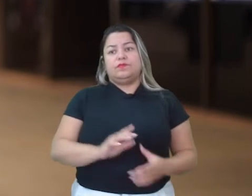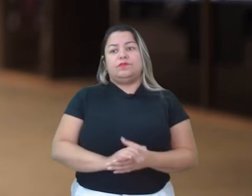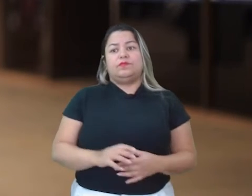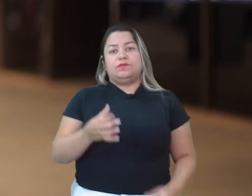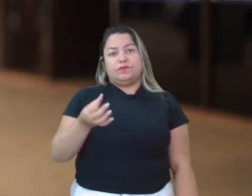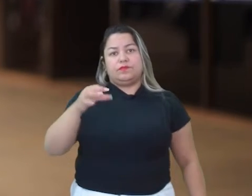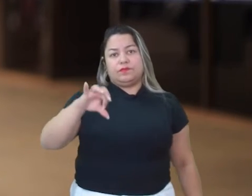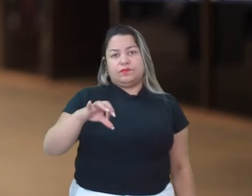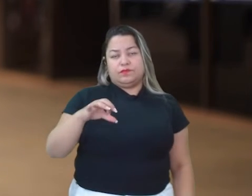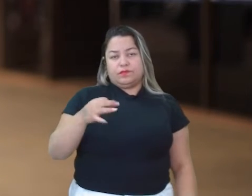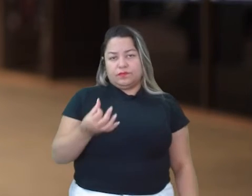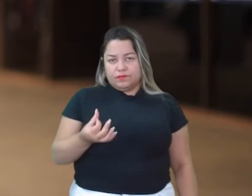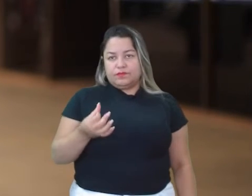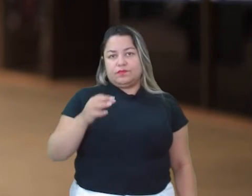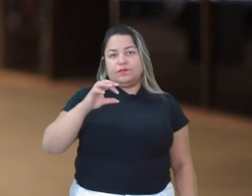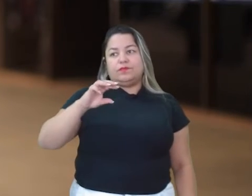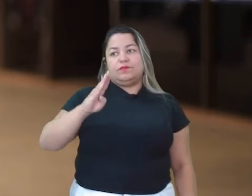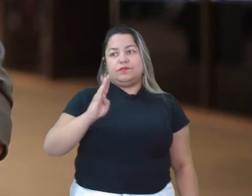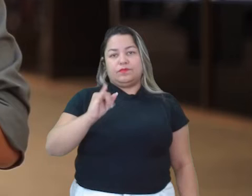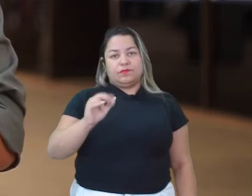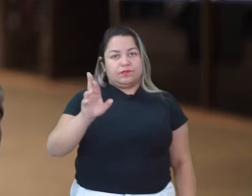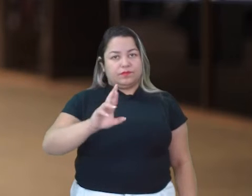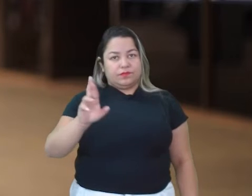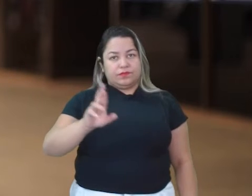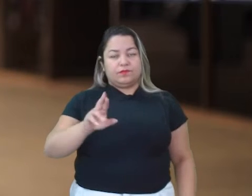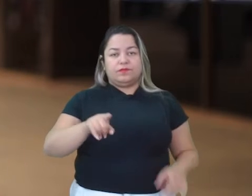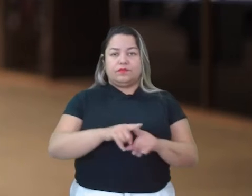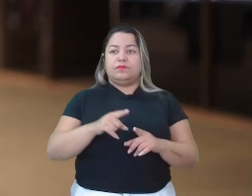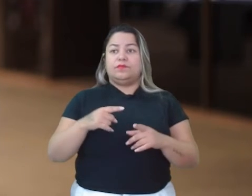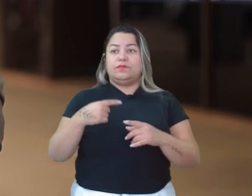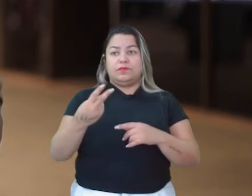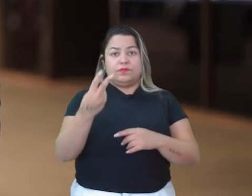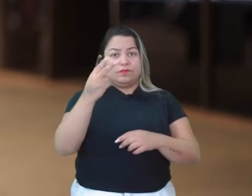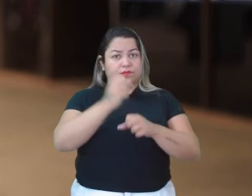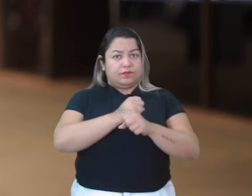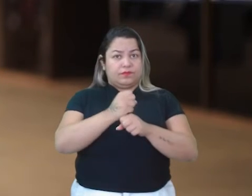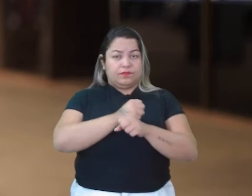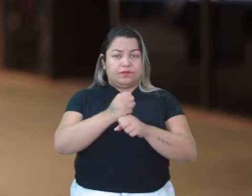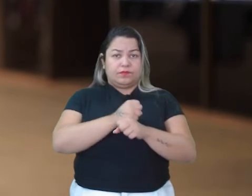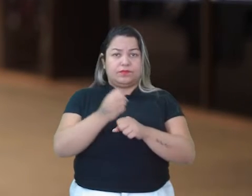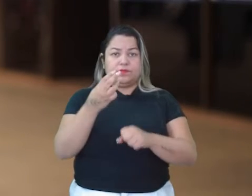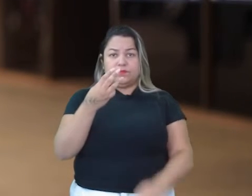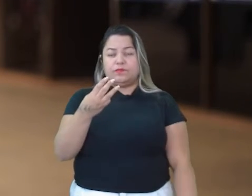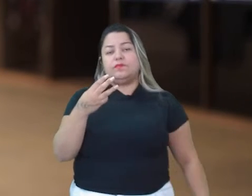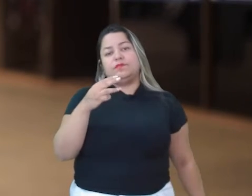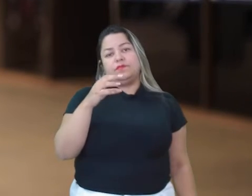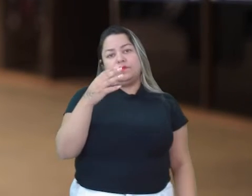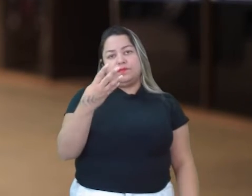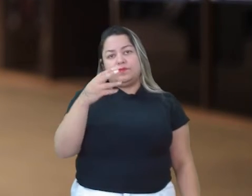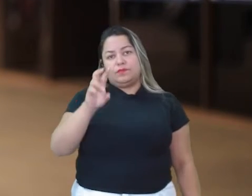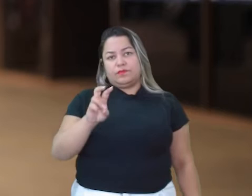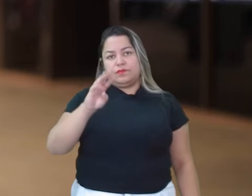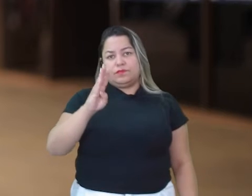Dos 696 bilhões de reais em investimentos previstos para os próximos 2 anos, cerca de